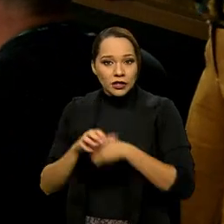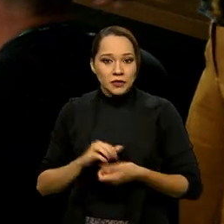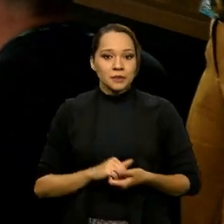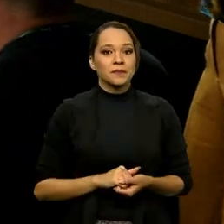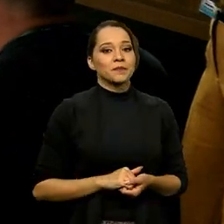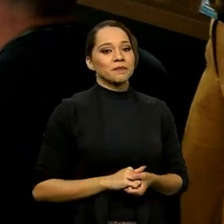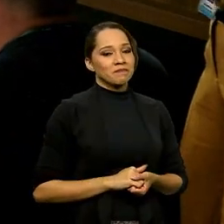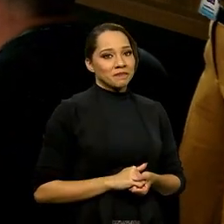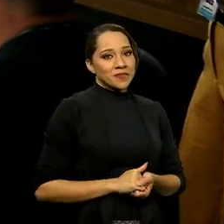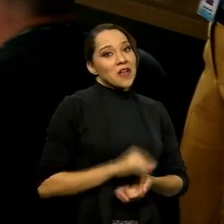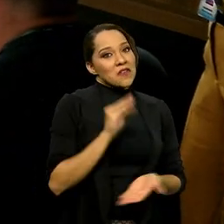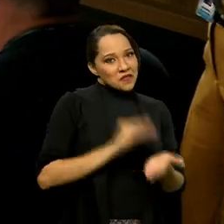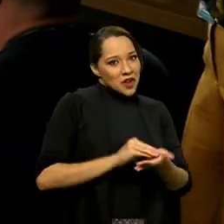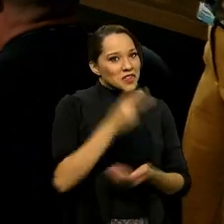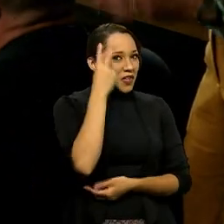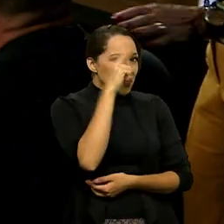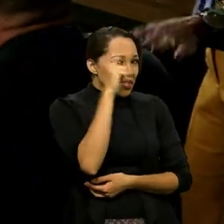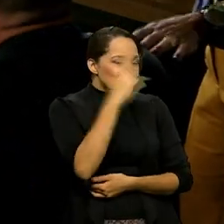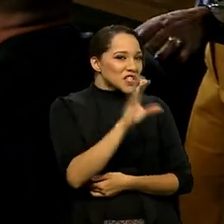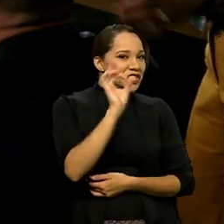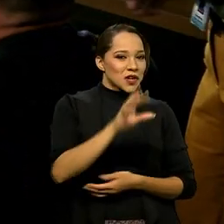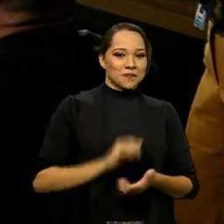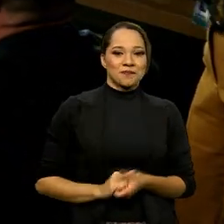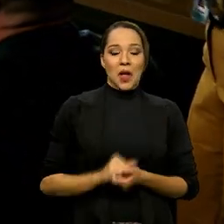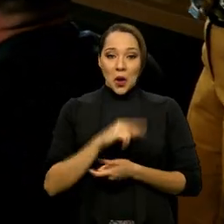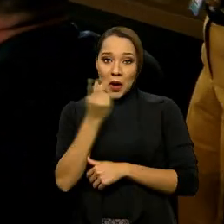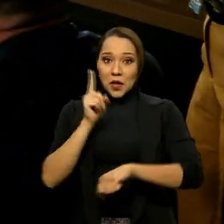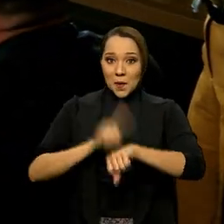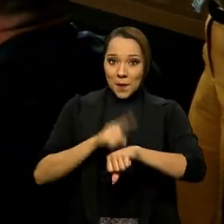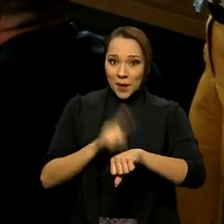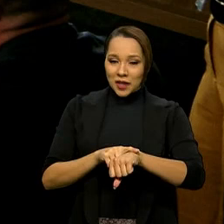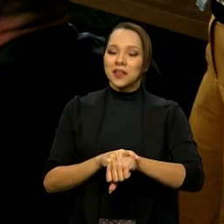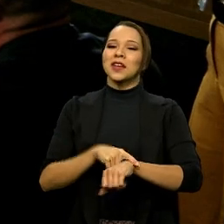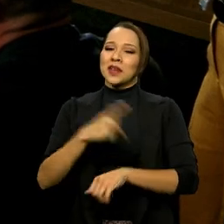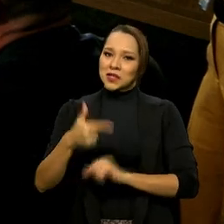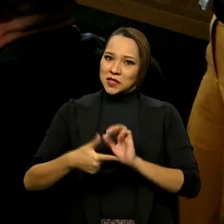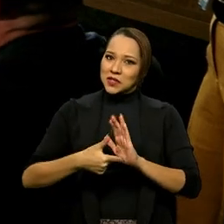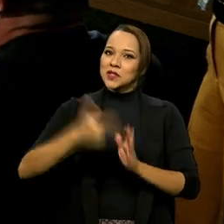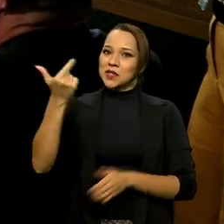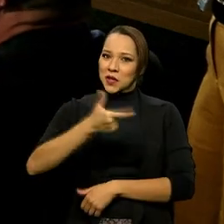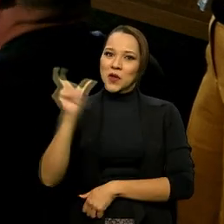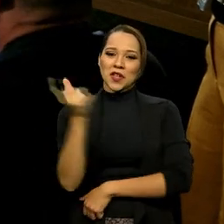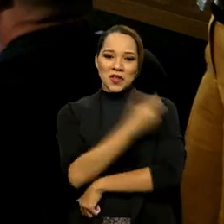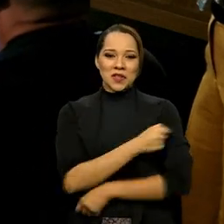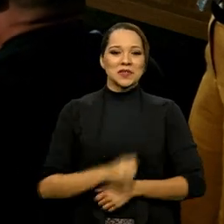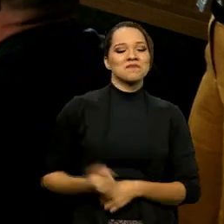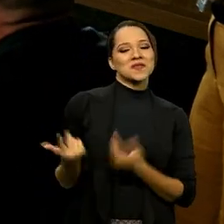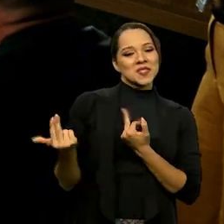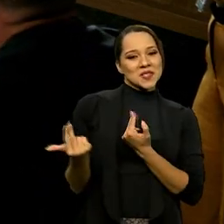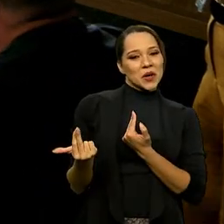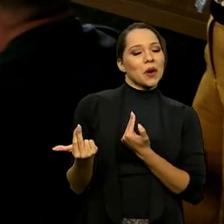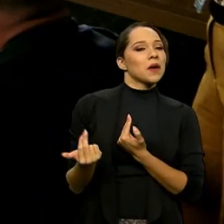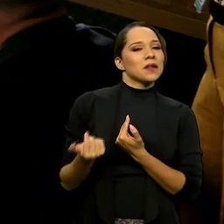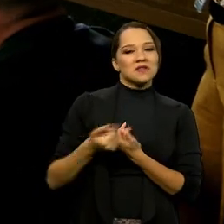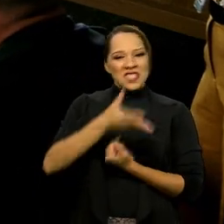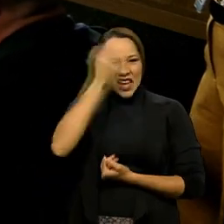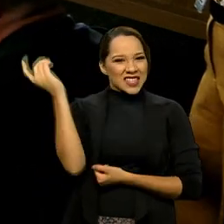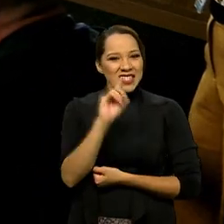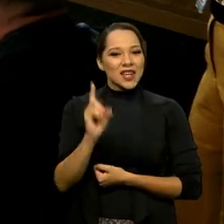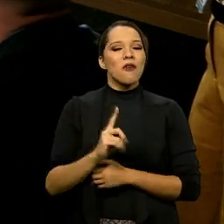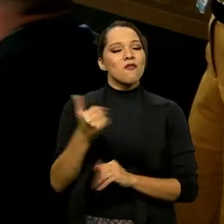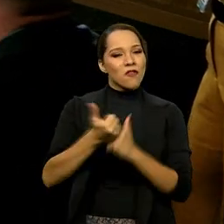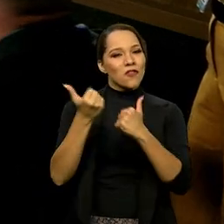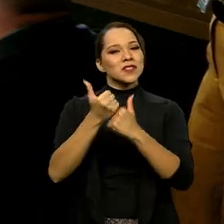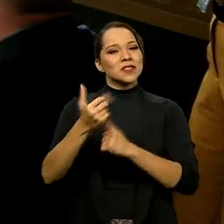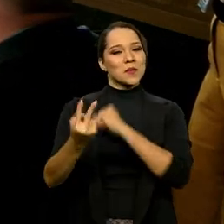Covid-19? Faltam só 2 dias. Quando chegar a sua vez, tome a segunda dose. Faça como eu, não deixe para depois.